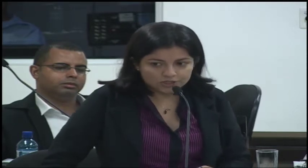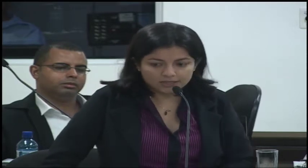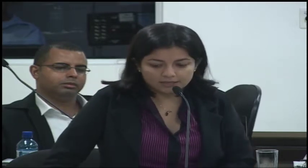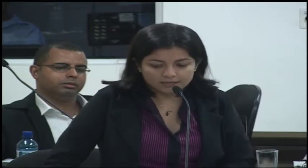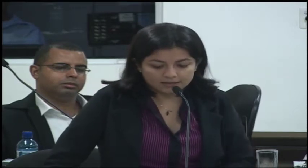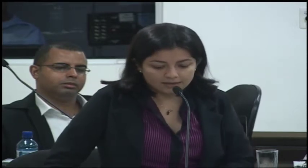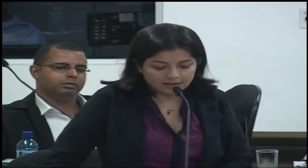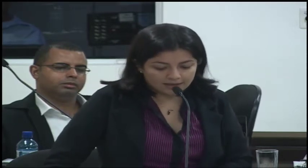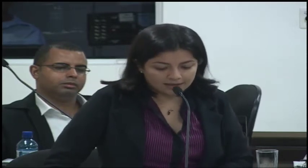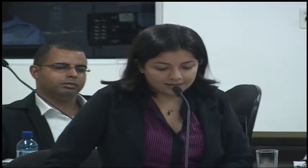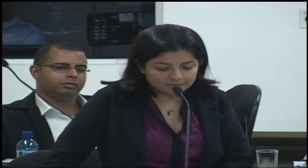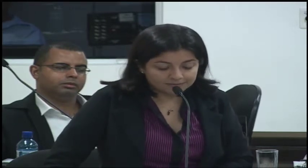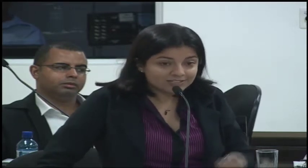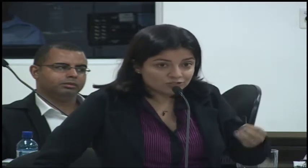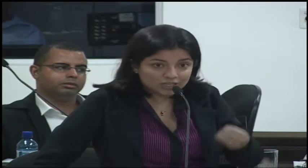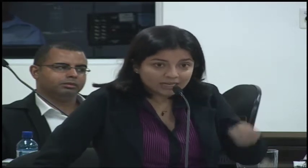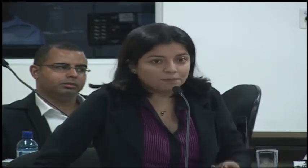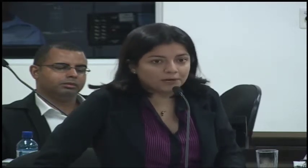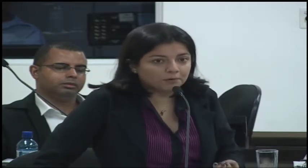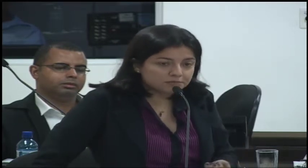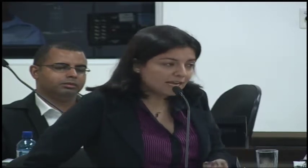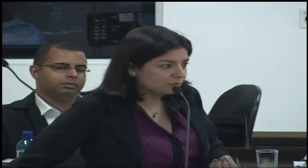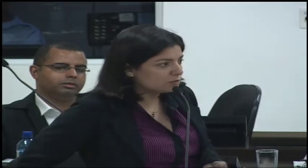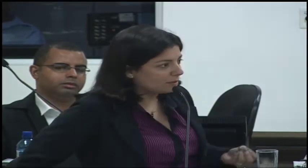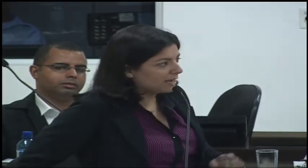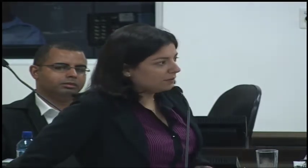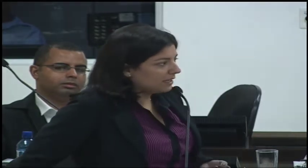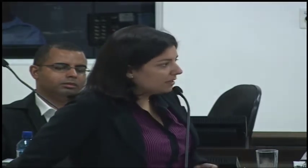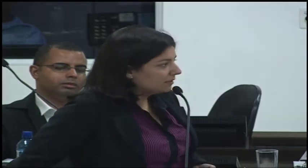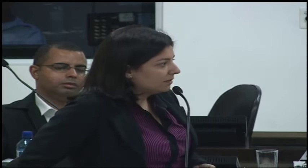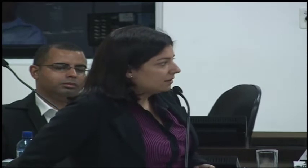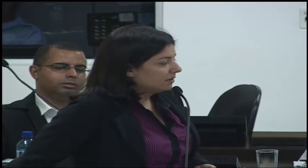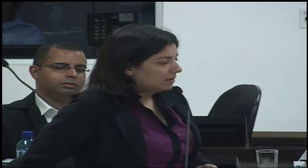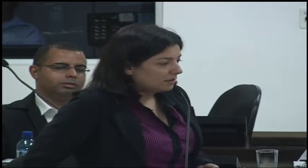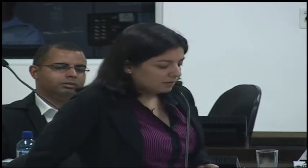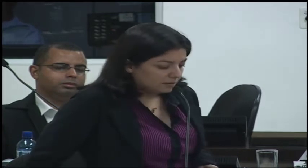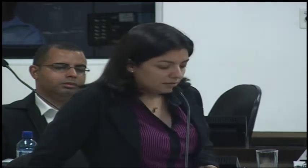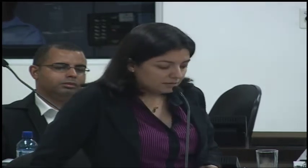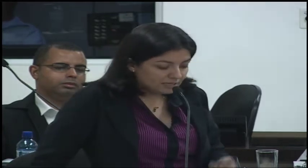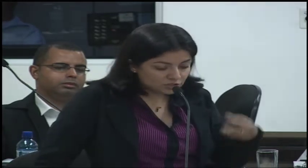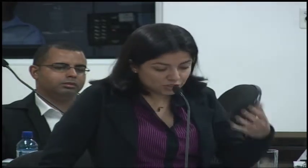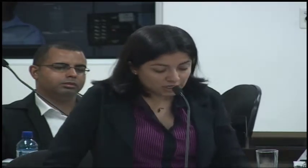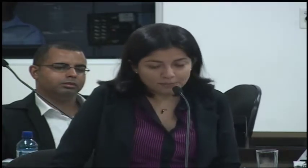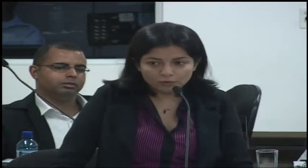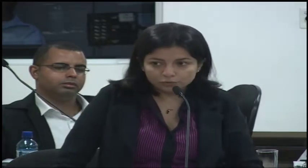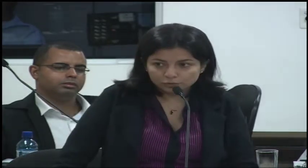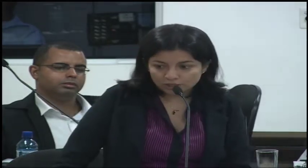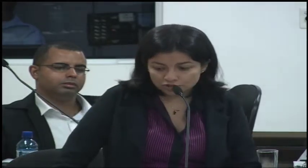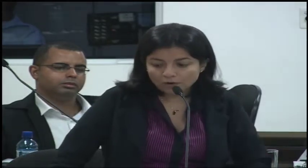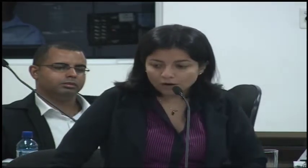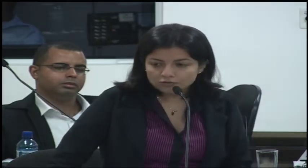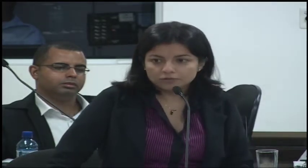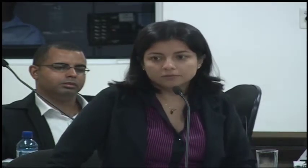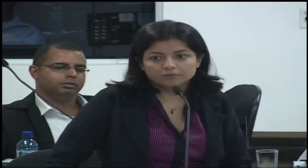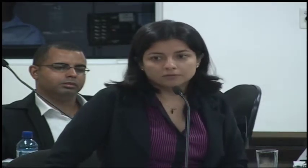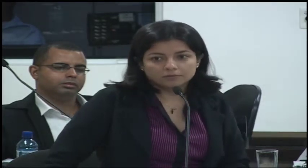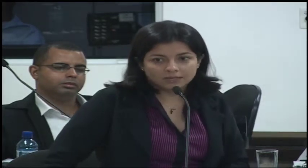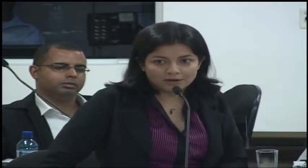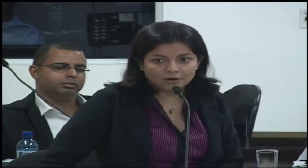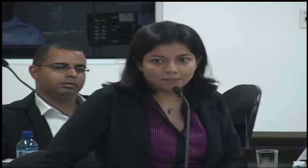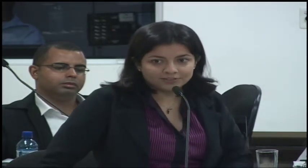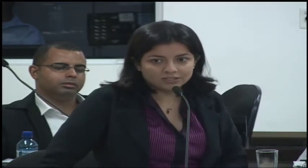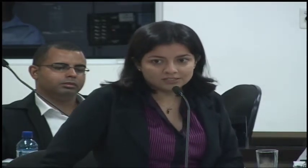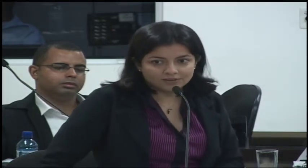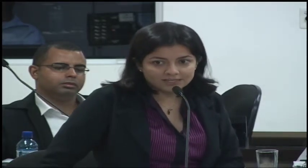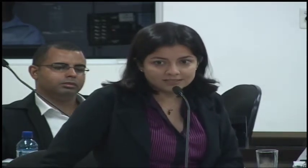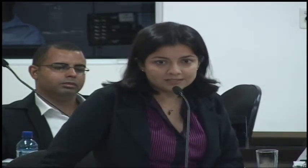hoje vesti-la preconceito em sua maioria destino uma cultura de ódio na